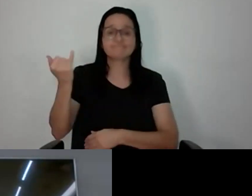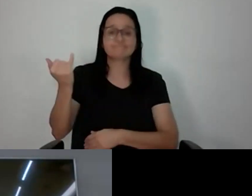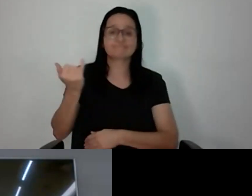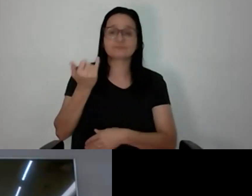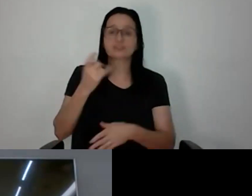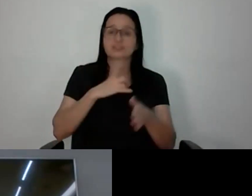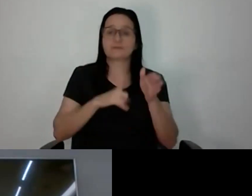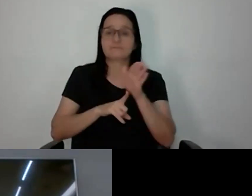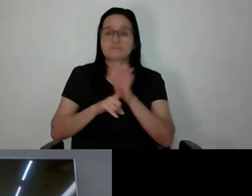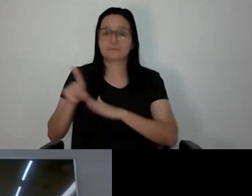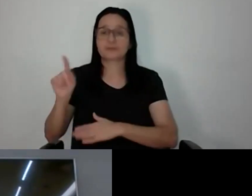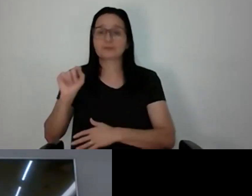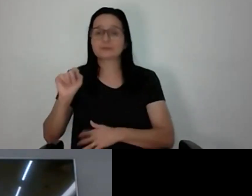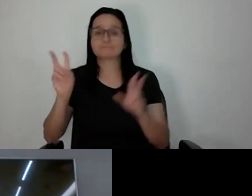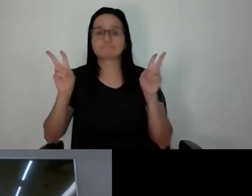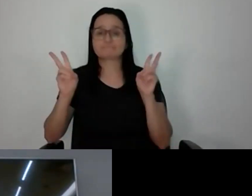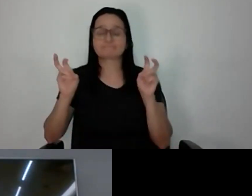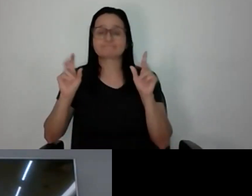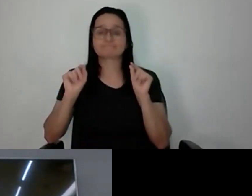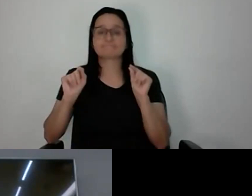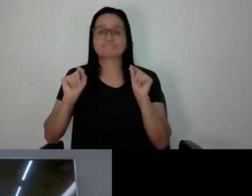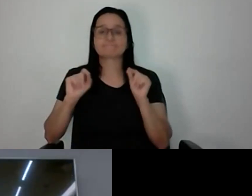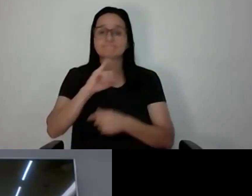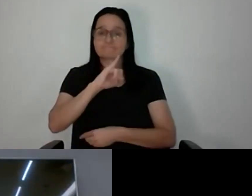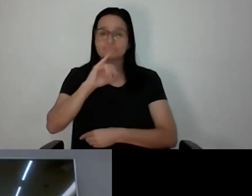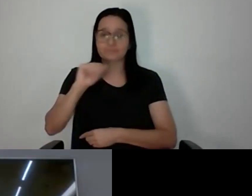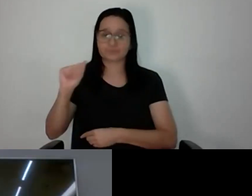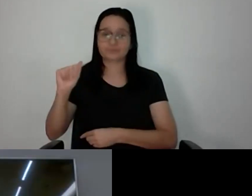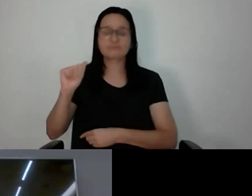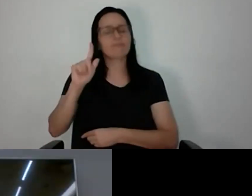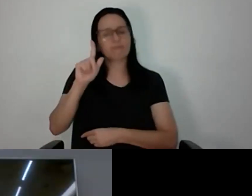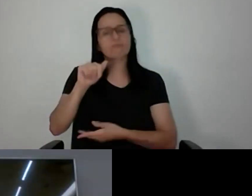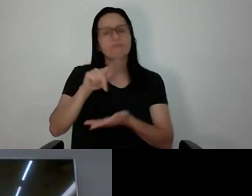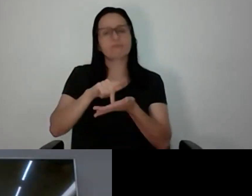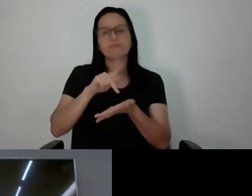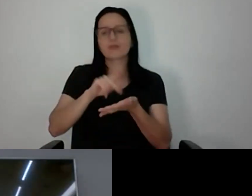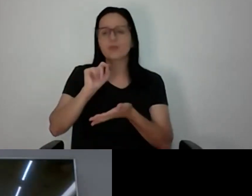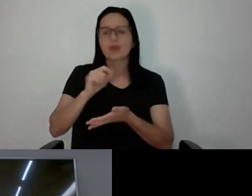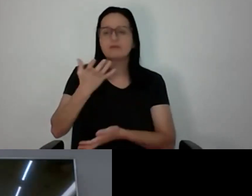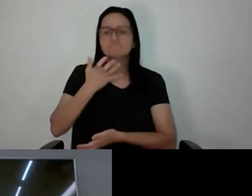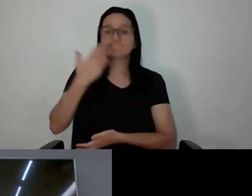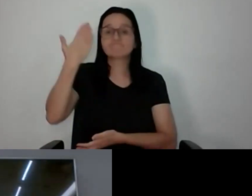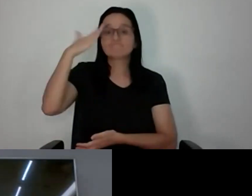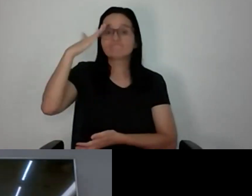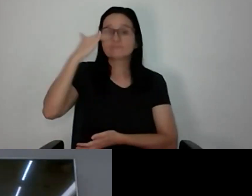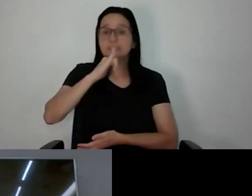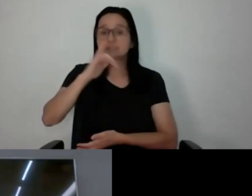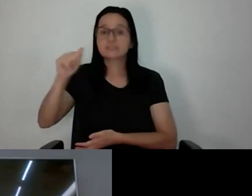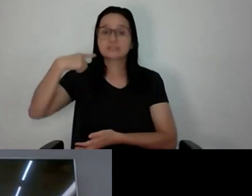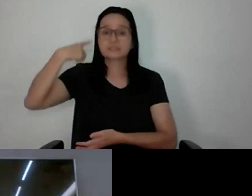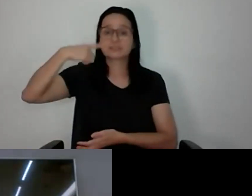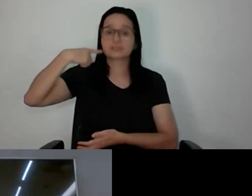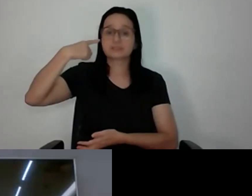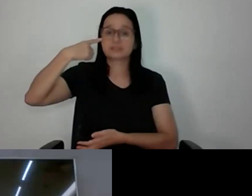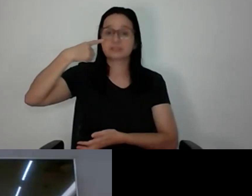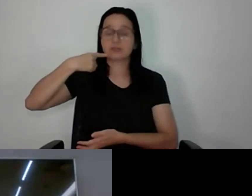também ao tema, falando de inteligência artificial, é justamente isso. Se você quer entender inteligência artificial e direito, não entenda só